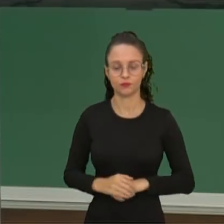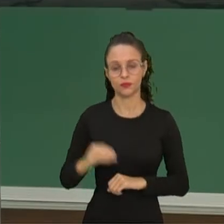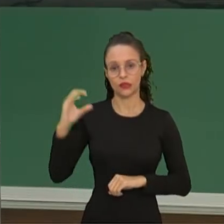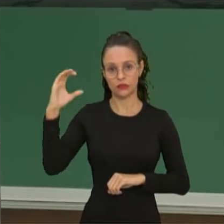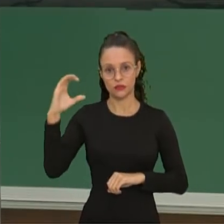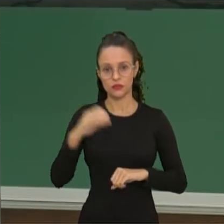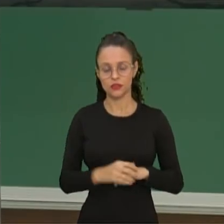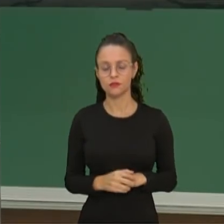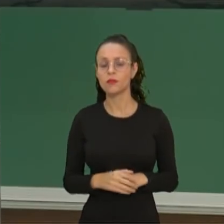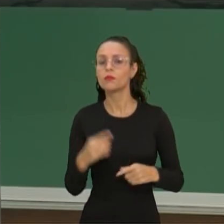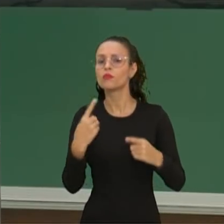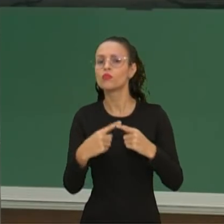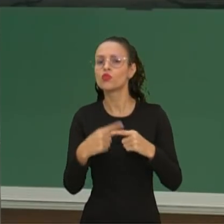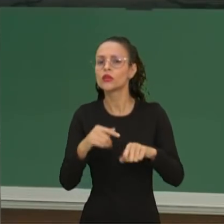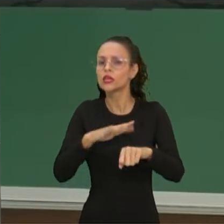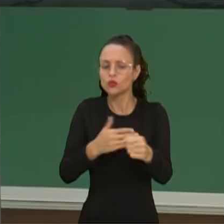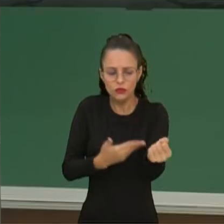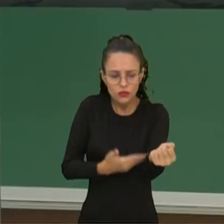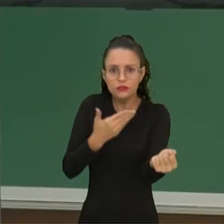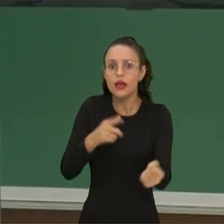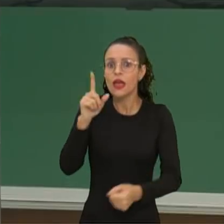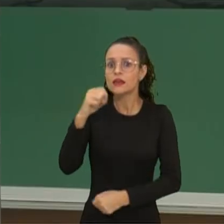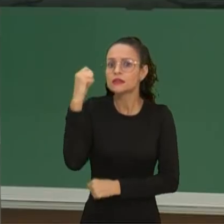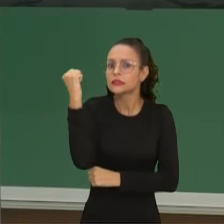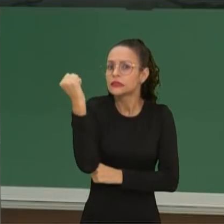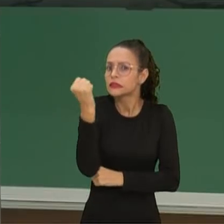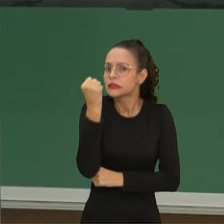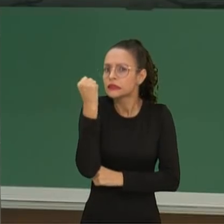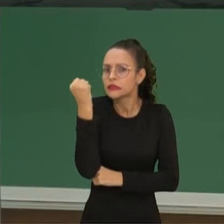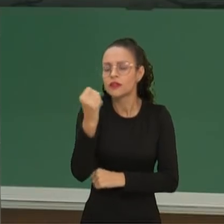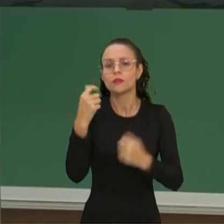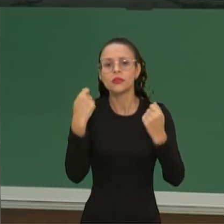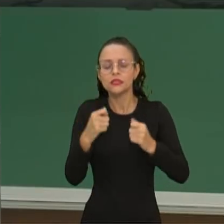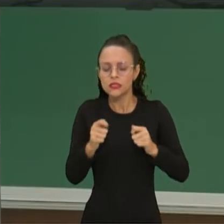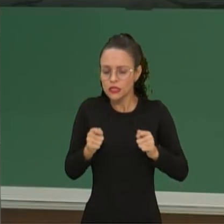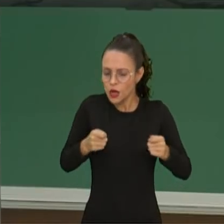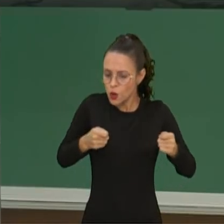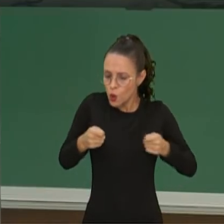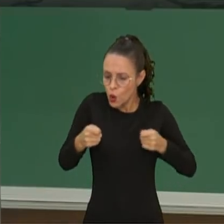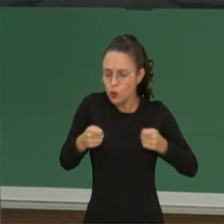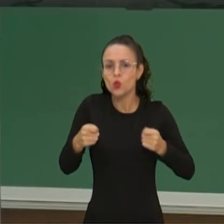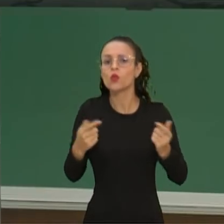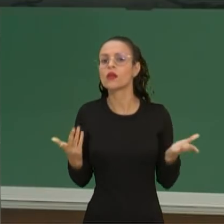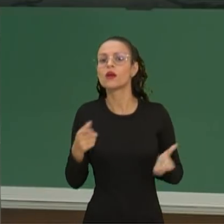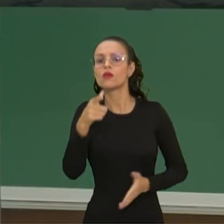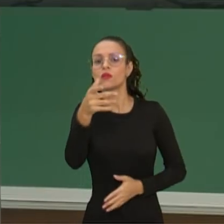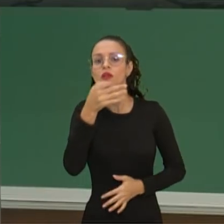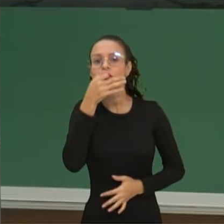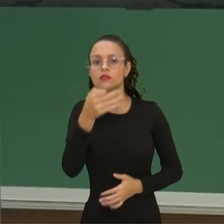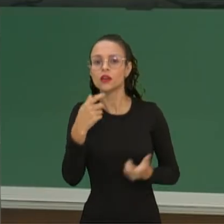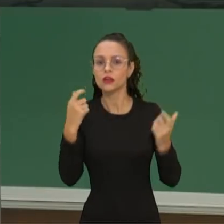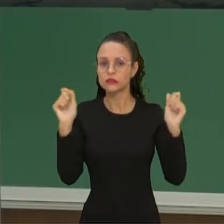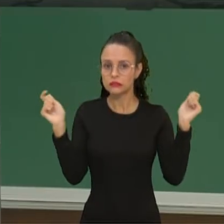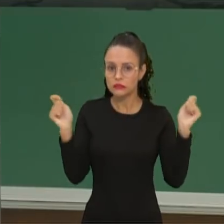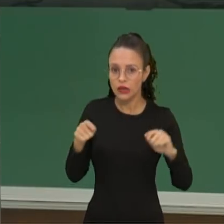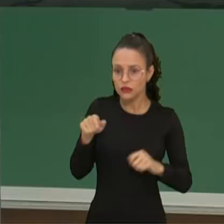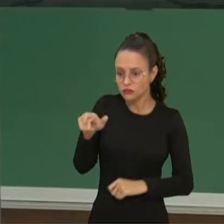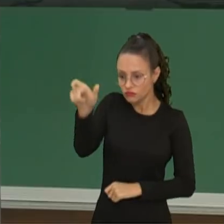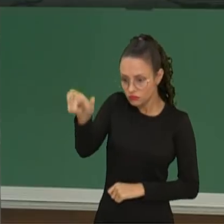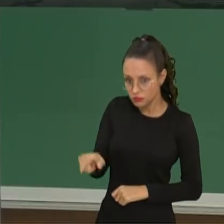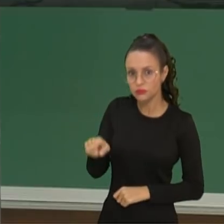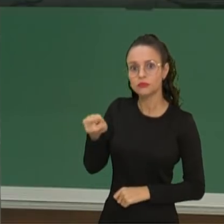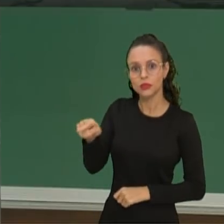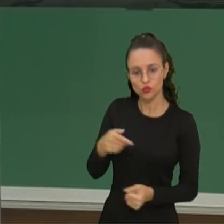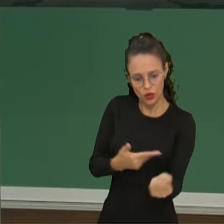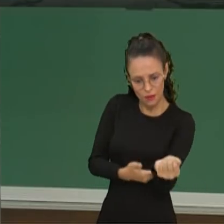essa doença ela é considerada tão grave e precisa muito ser controlada? O que você acha que pode acontecer com essa pessoa